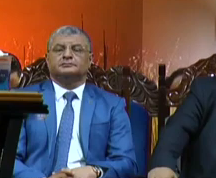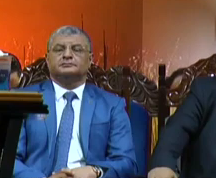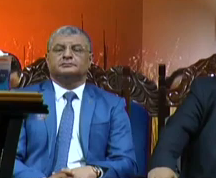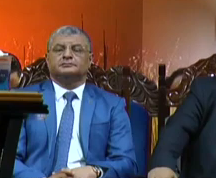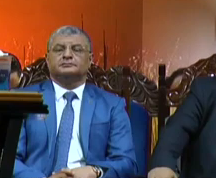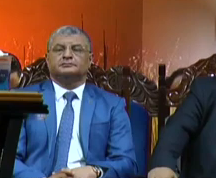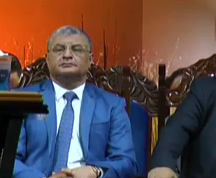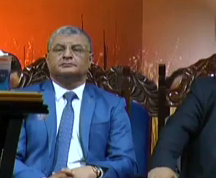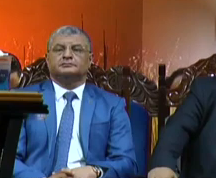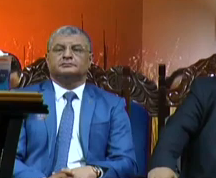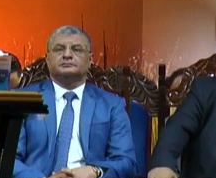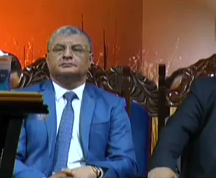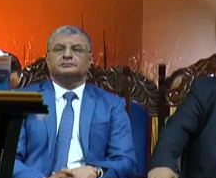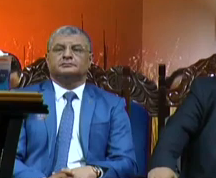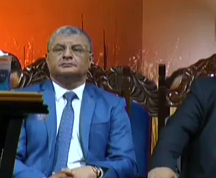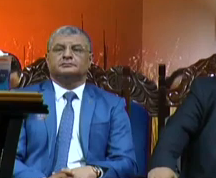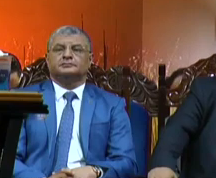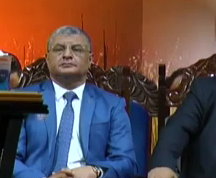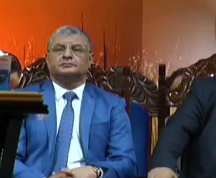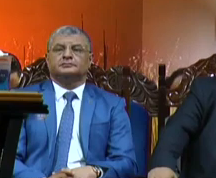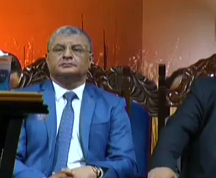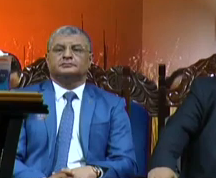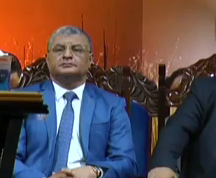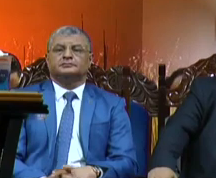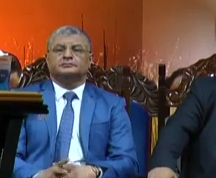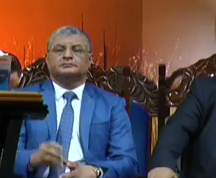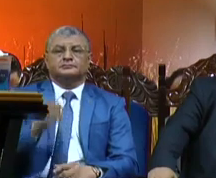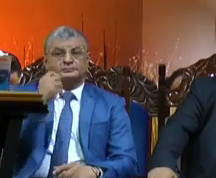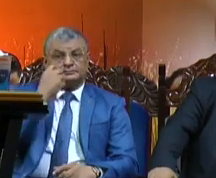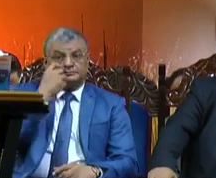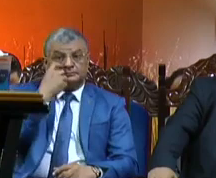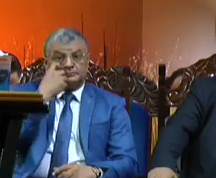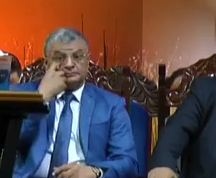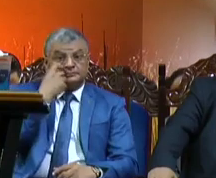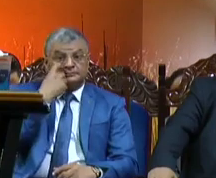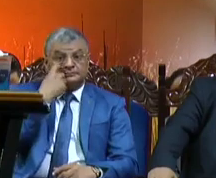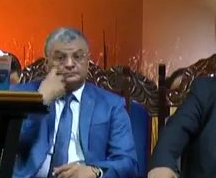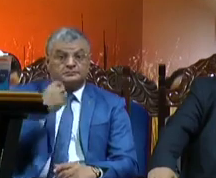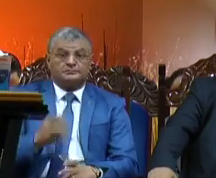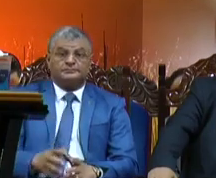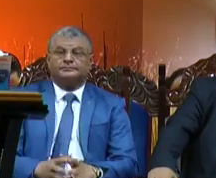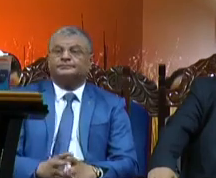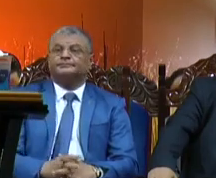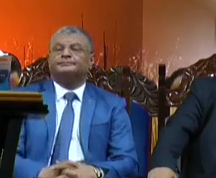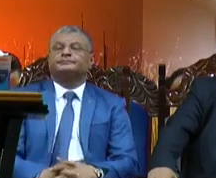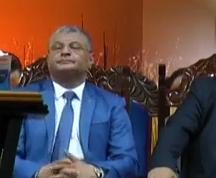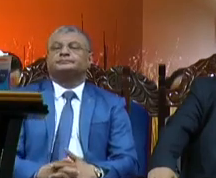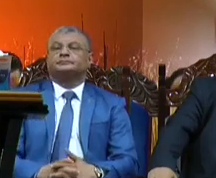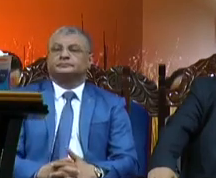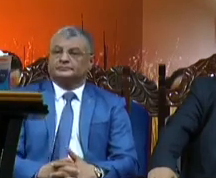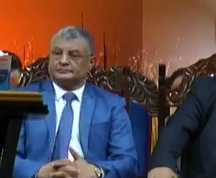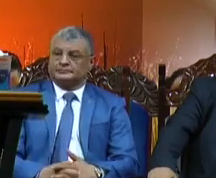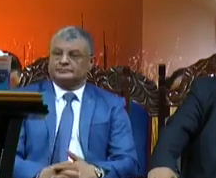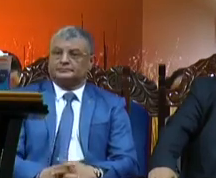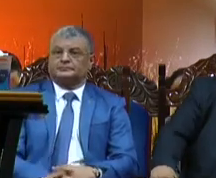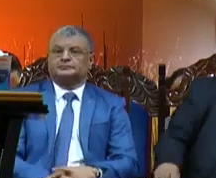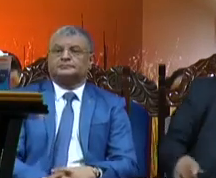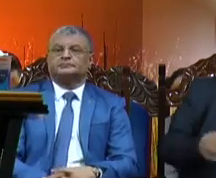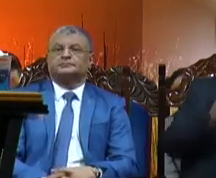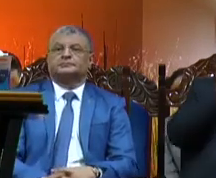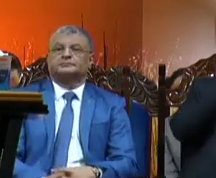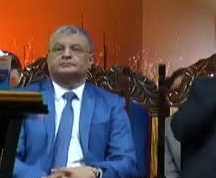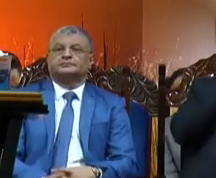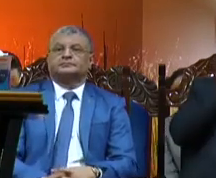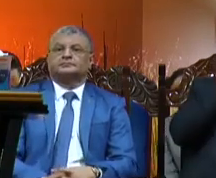grande pergunta aqui é esta: ora, se o desejo do salmista é